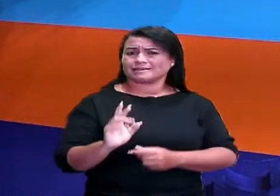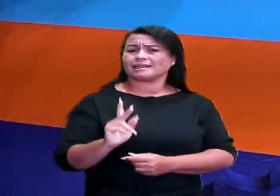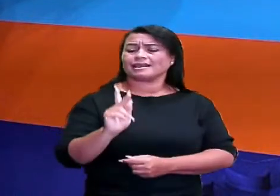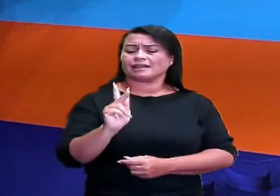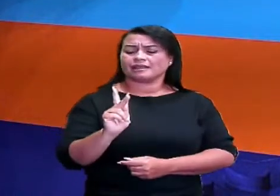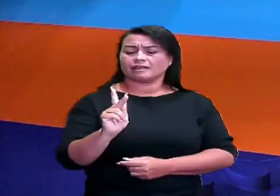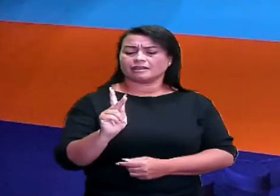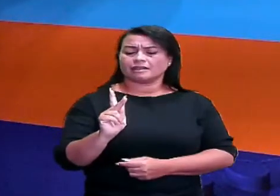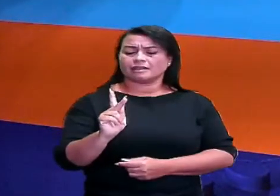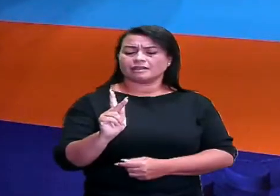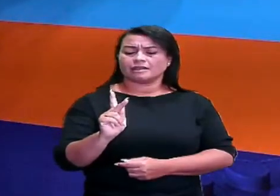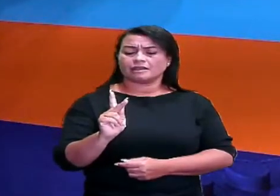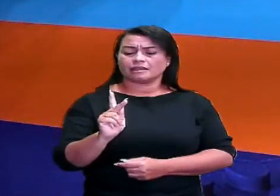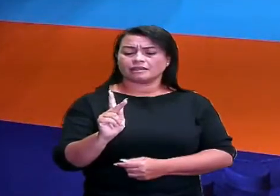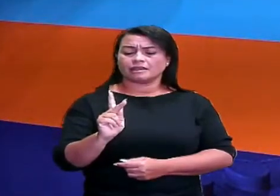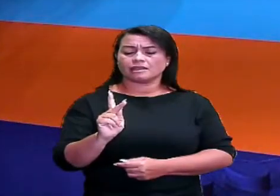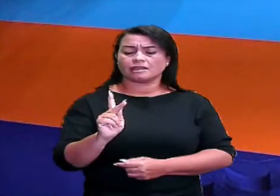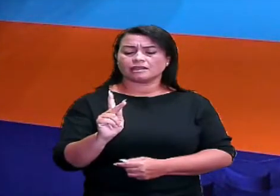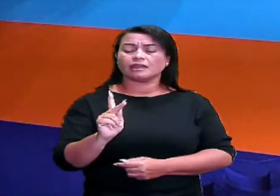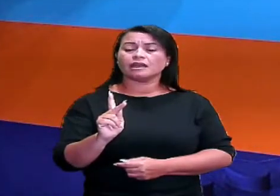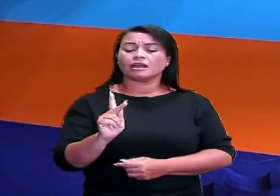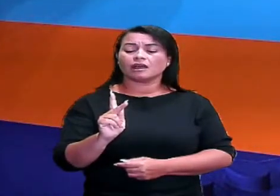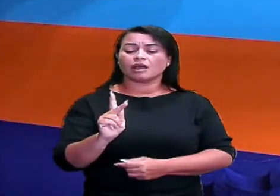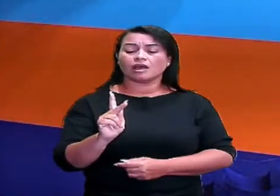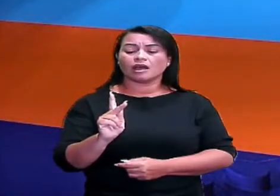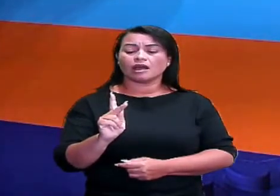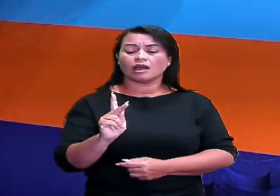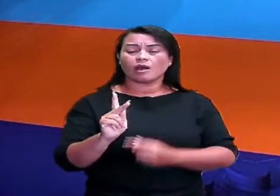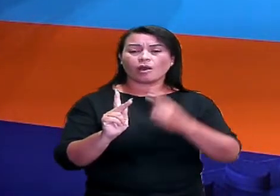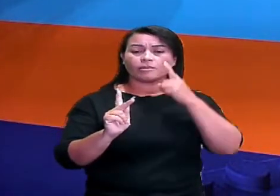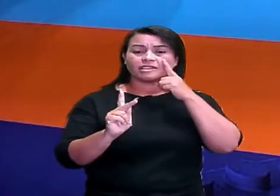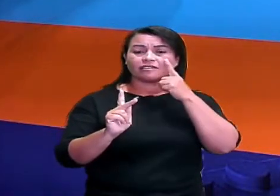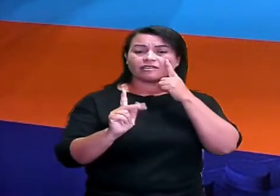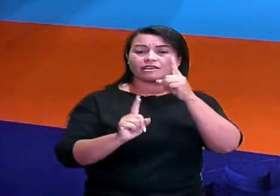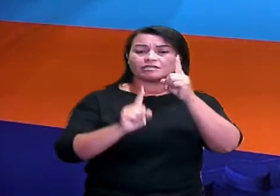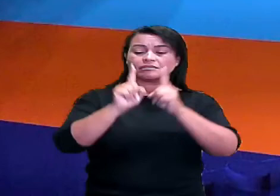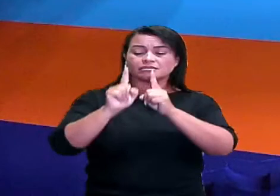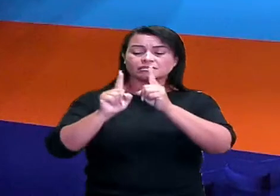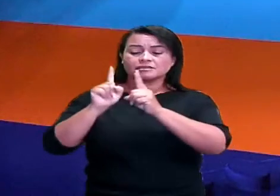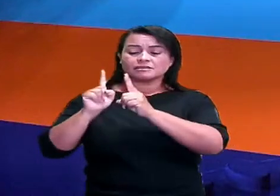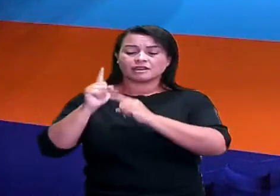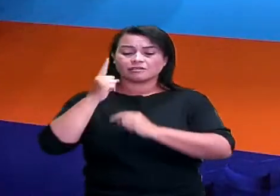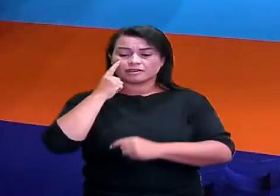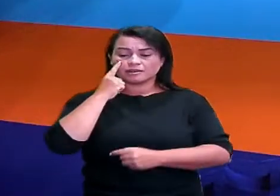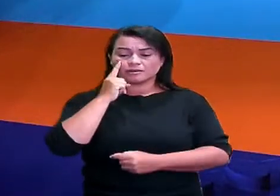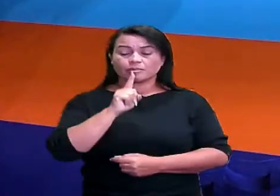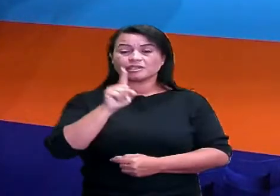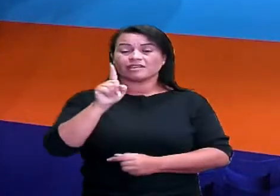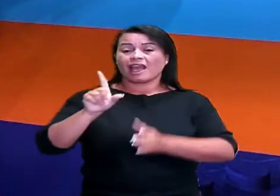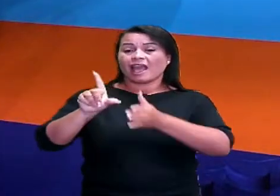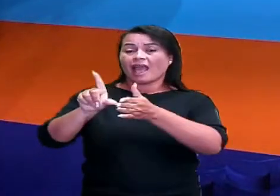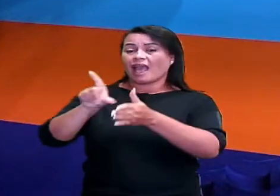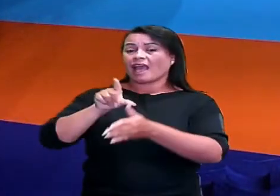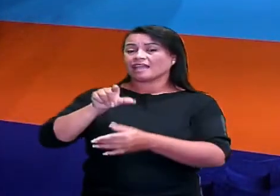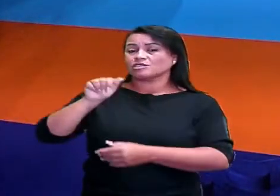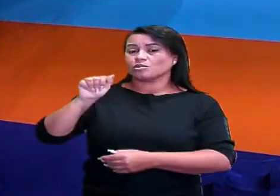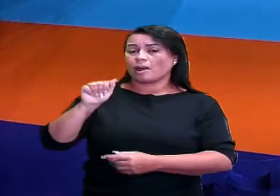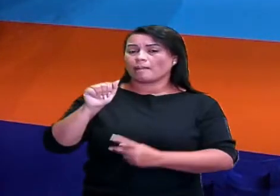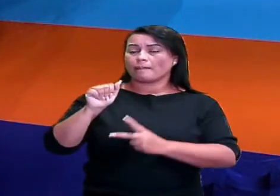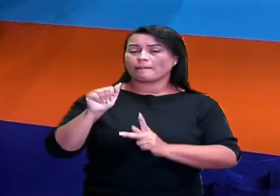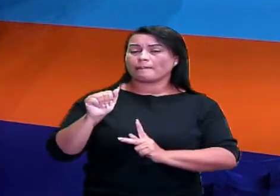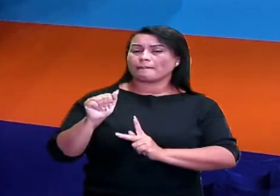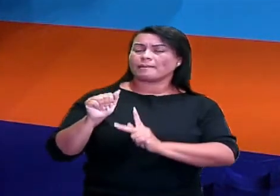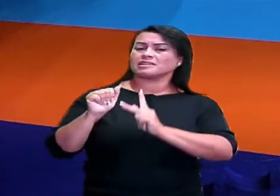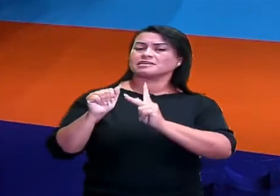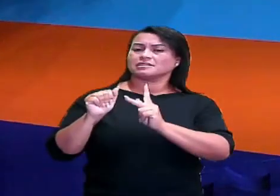K. Nessa aqui, ó, tá? Antes da vogal A, ela vai ter esse som do K,